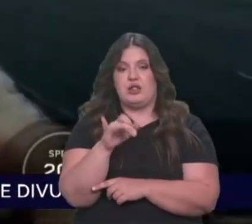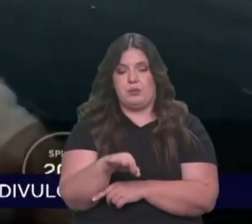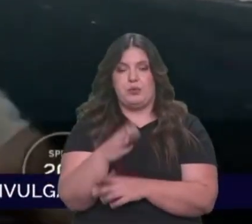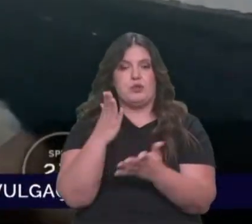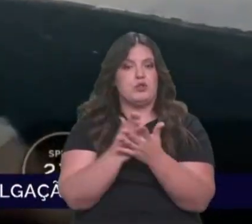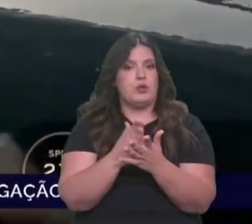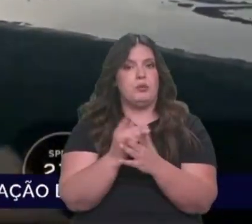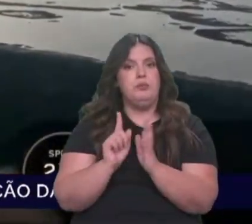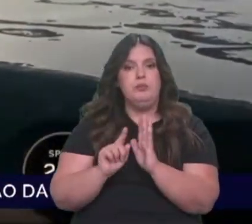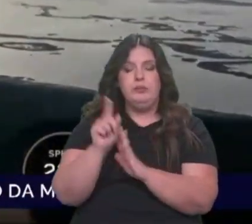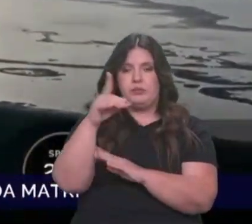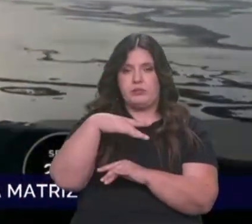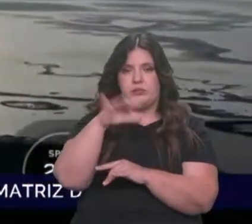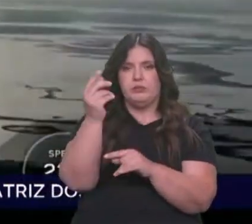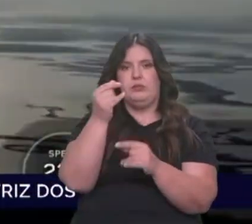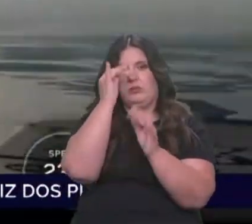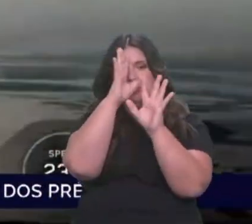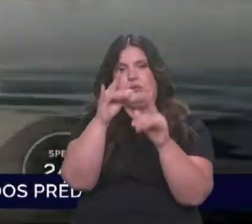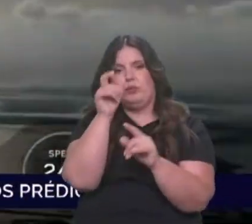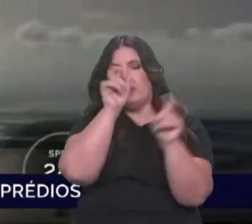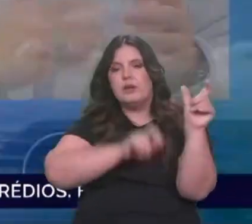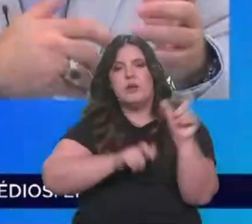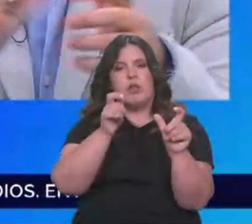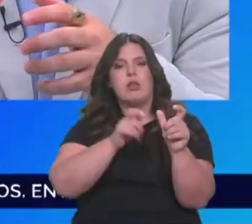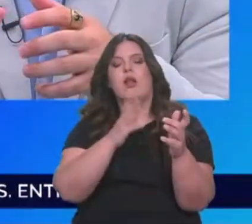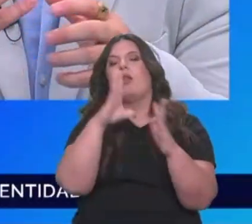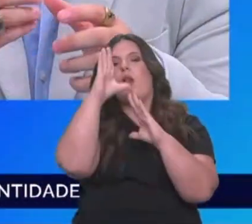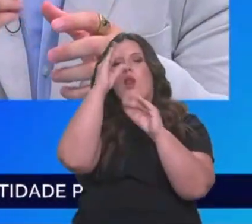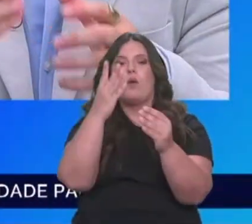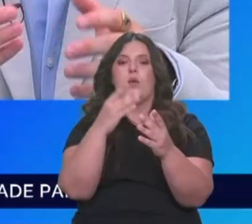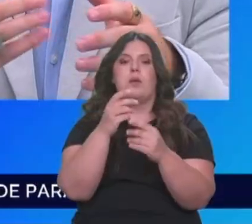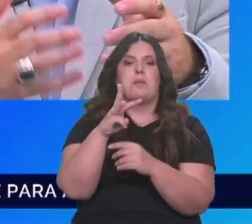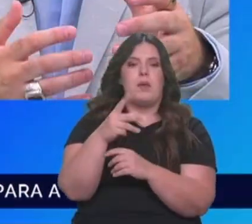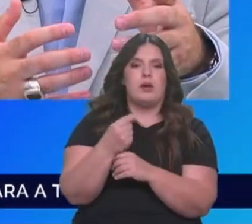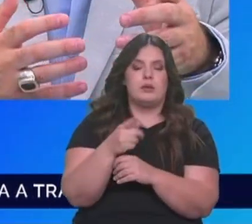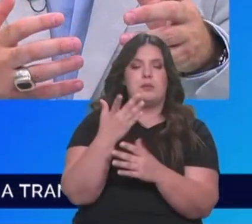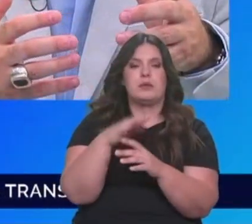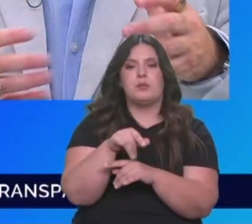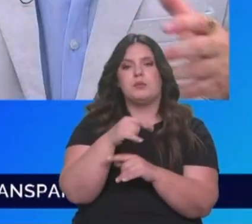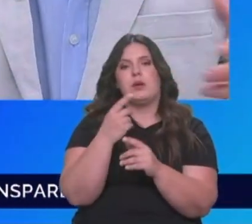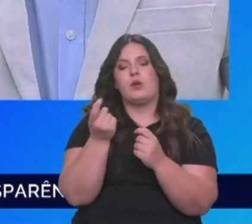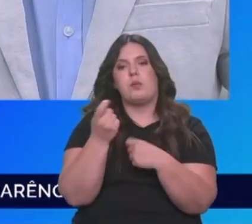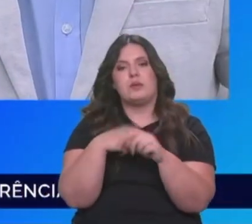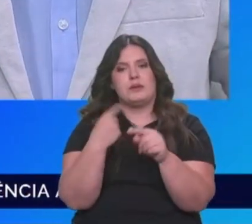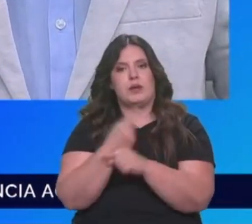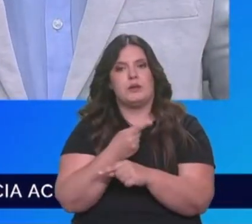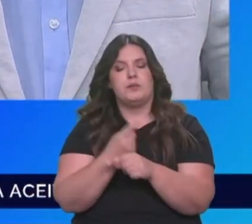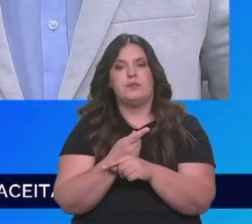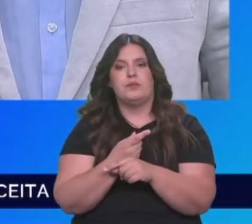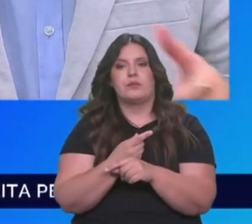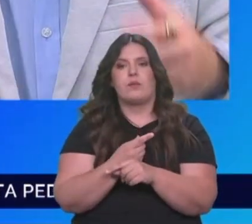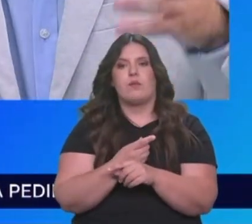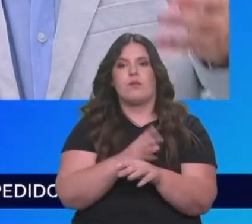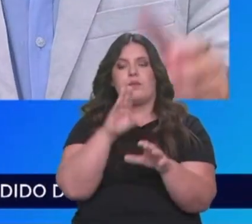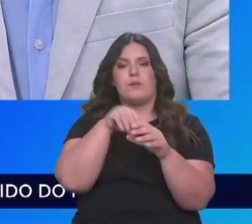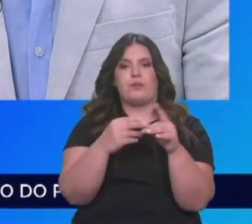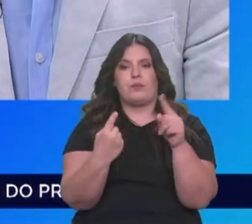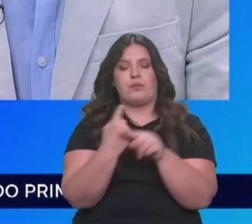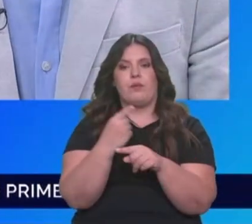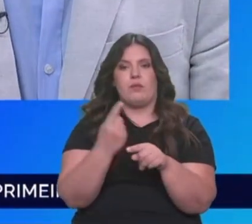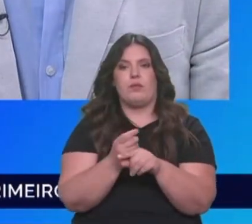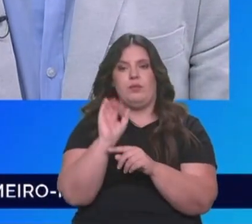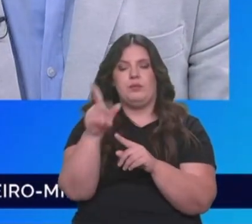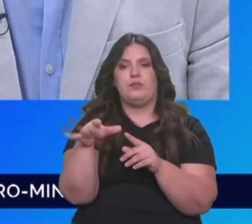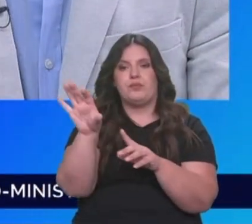para levar os grandes sonhos da humanidade à Lua e a Marte, mas também para missões comerciais. Aquilo é um grande porão de cargas para lançar